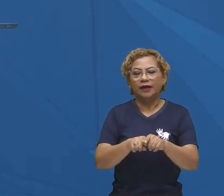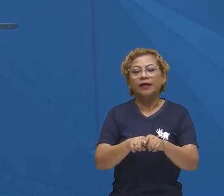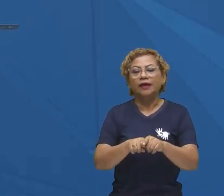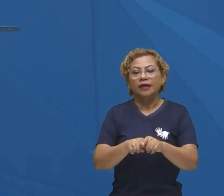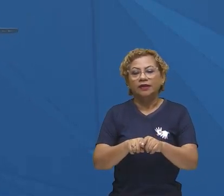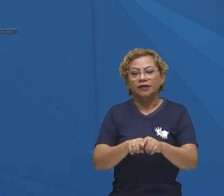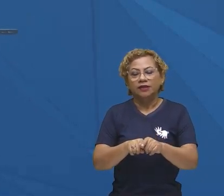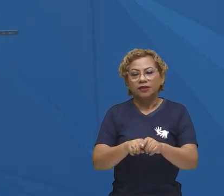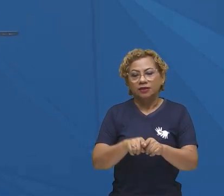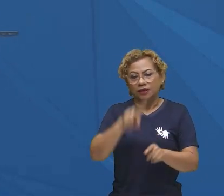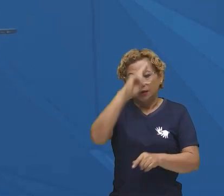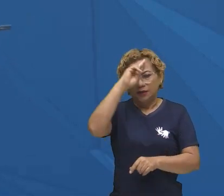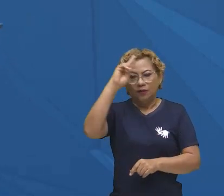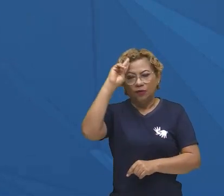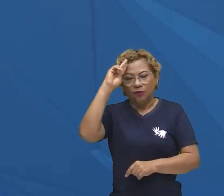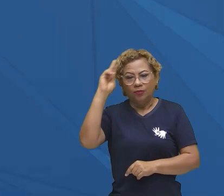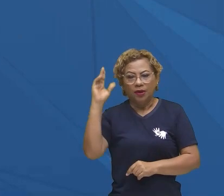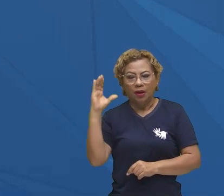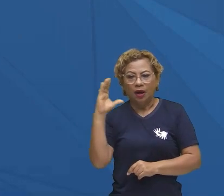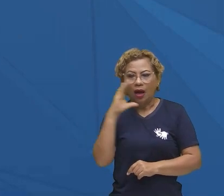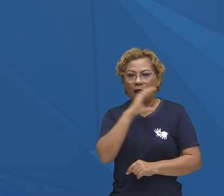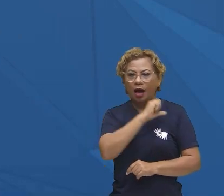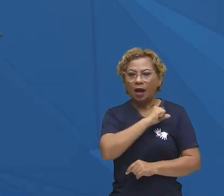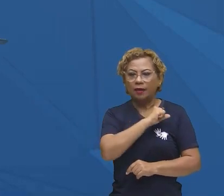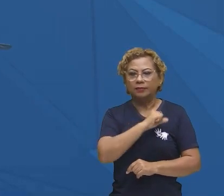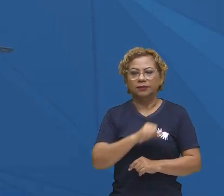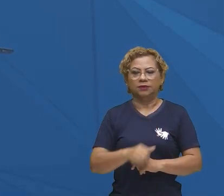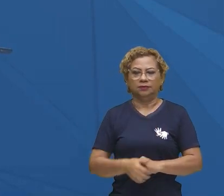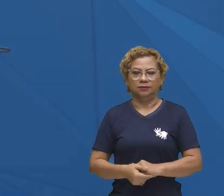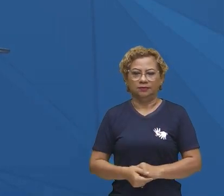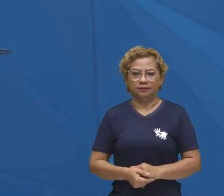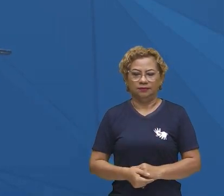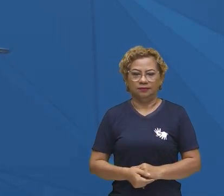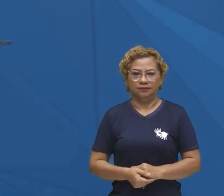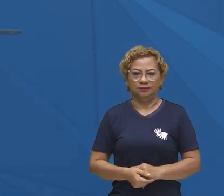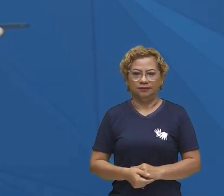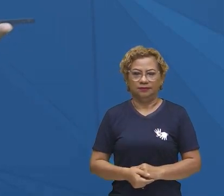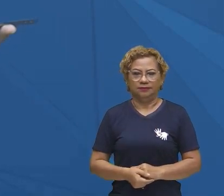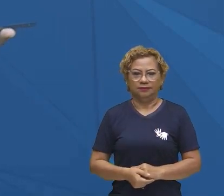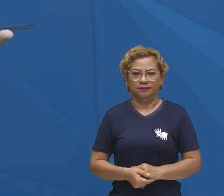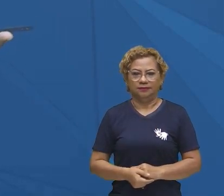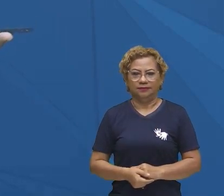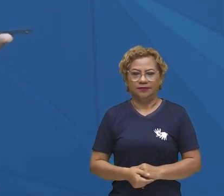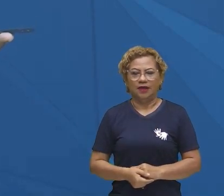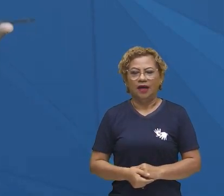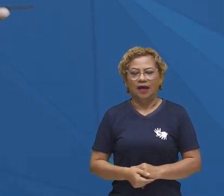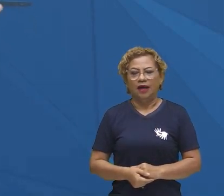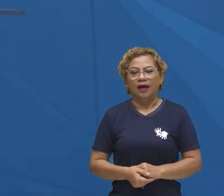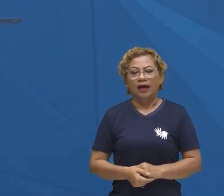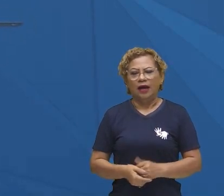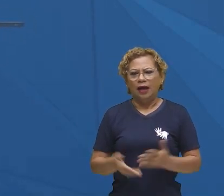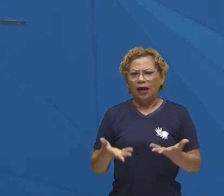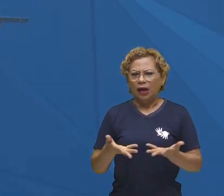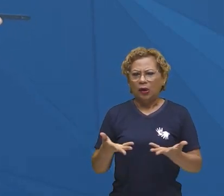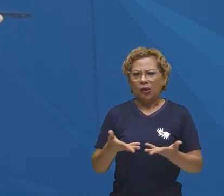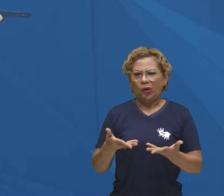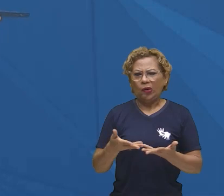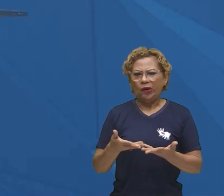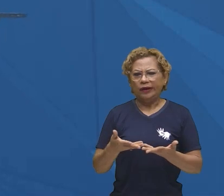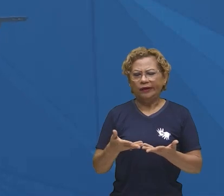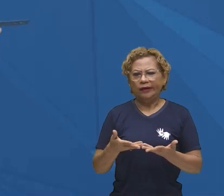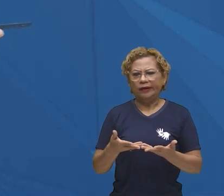aquele movimento que a gente fazia para ir para uma principal, para fazer alguma coisa nesse sentido, não precisa mais, porque ele consegue